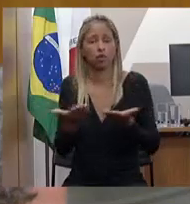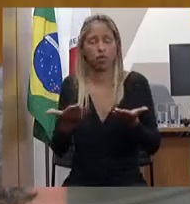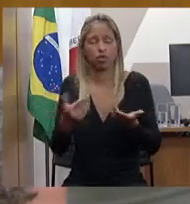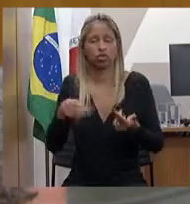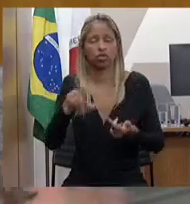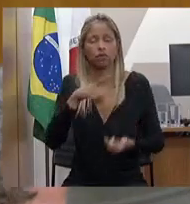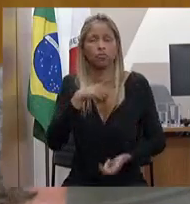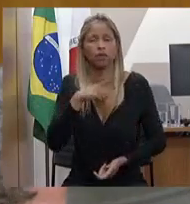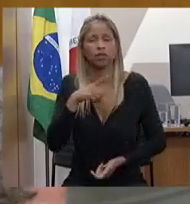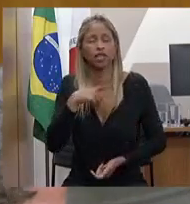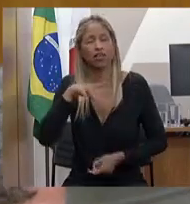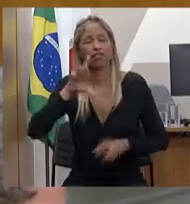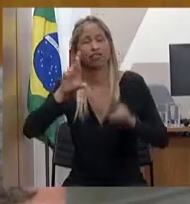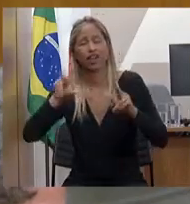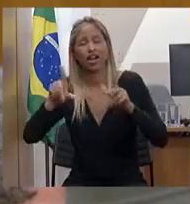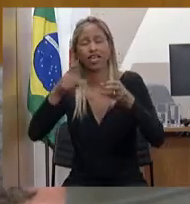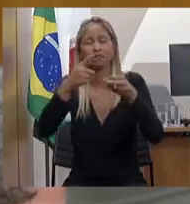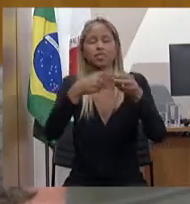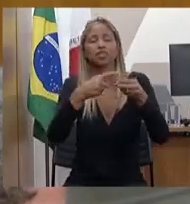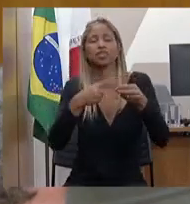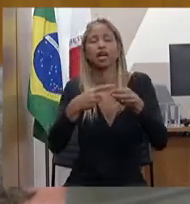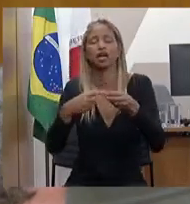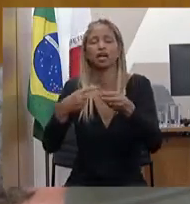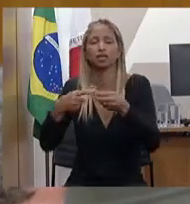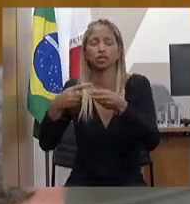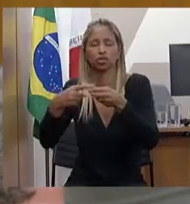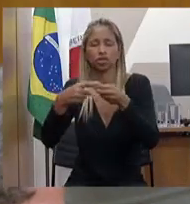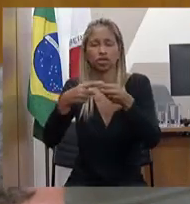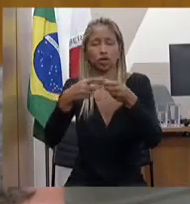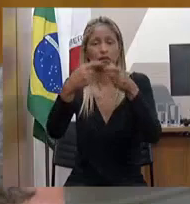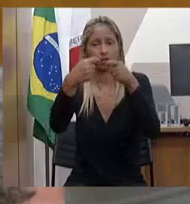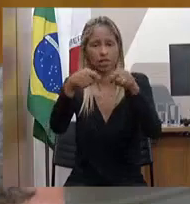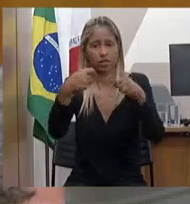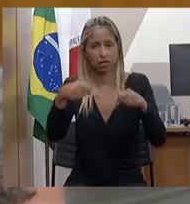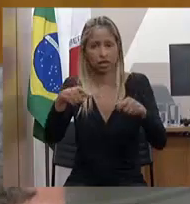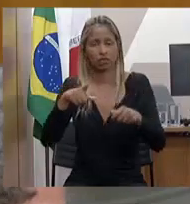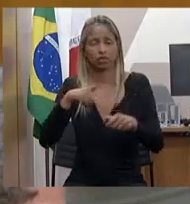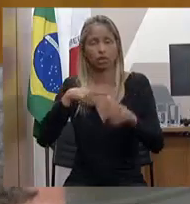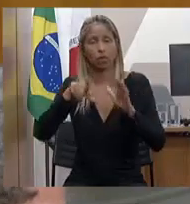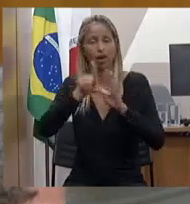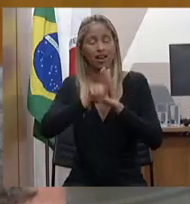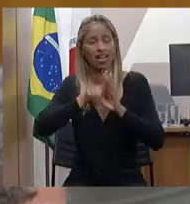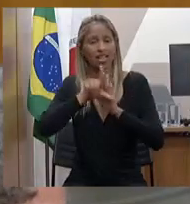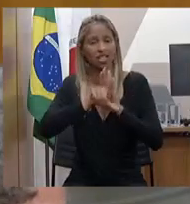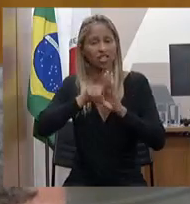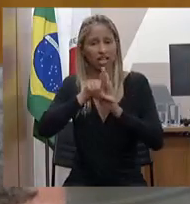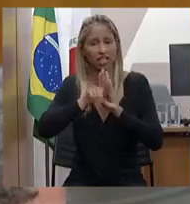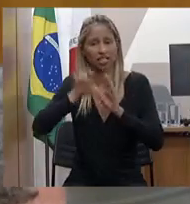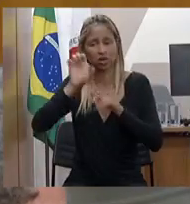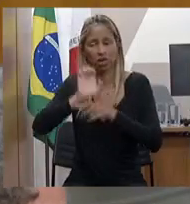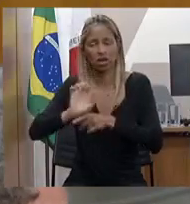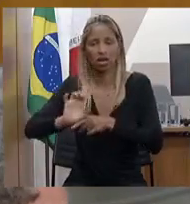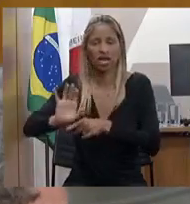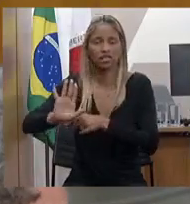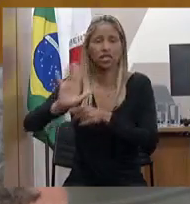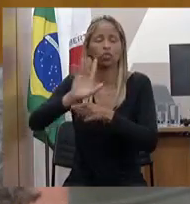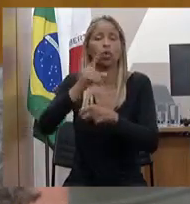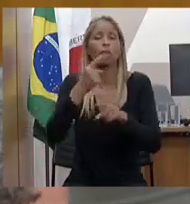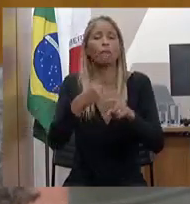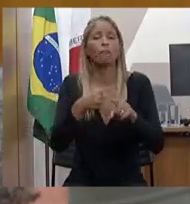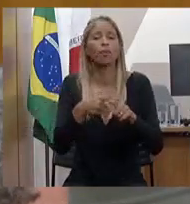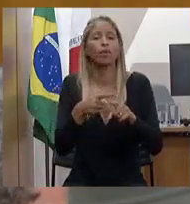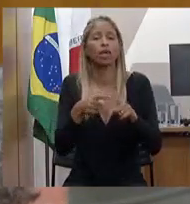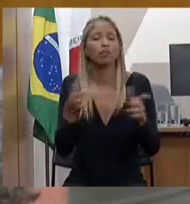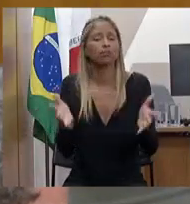temos E aí varia de município mas eu acho que precisamos ter uma legislação Estadual porque são